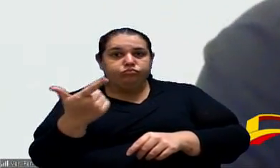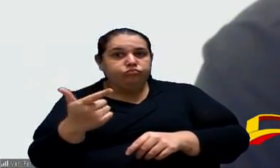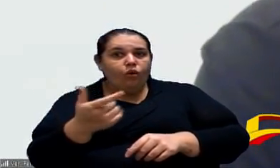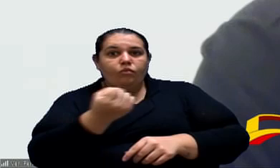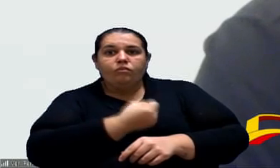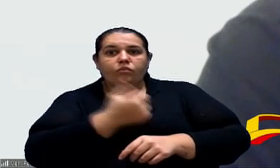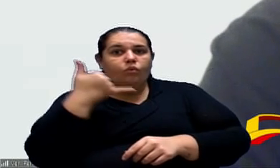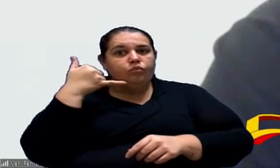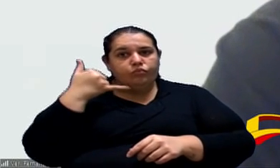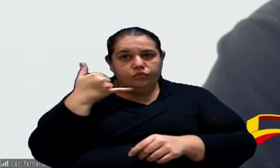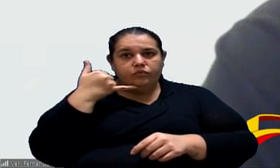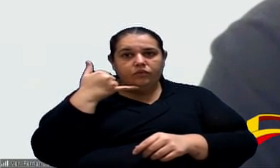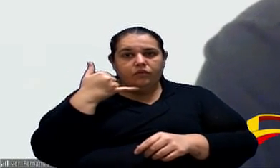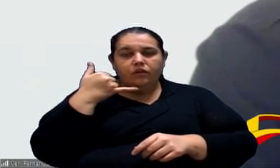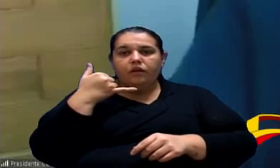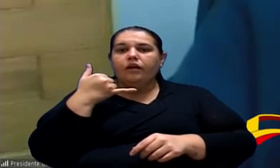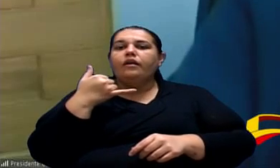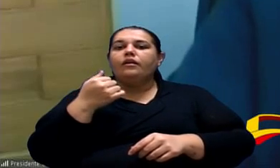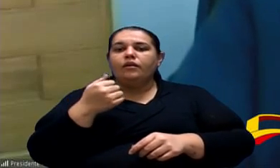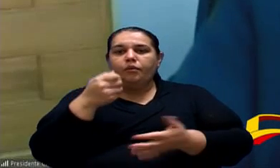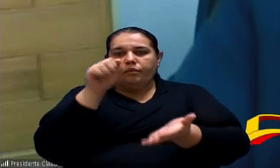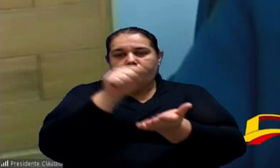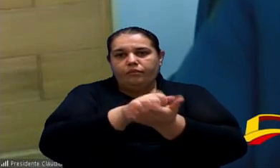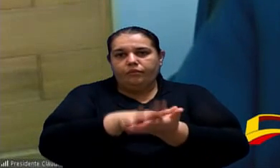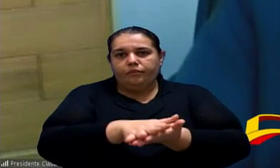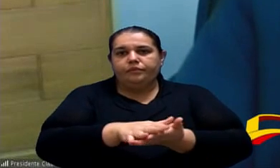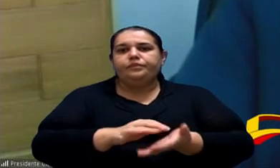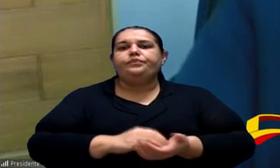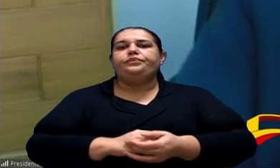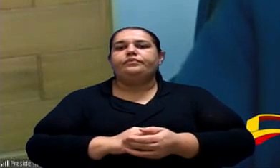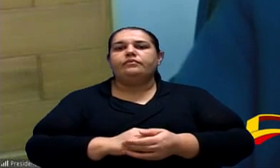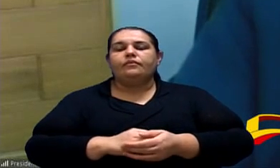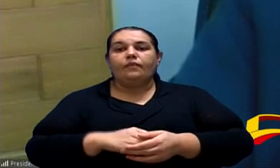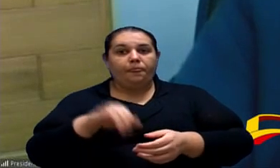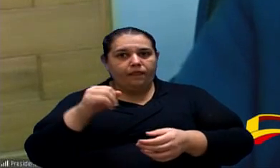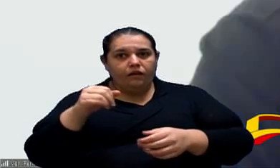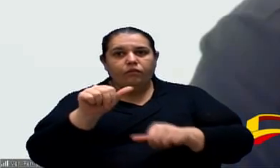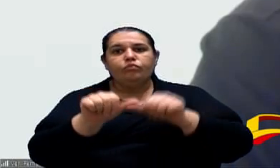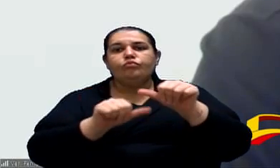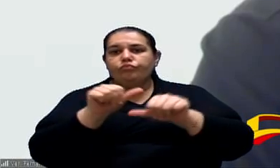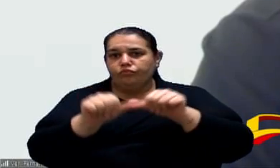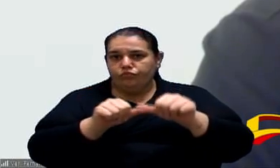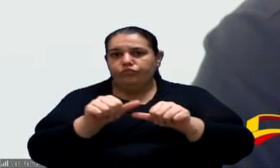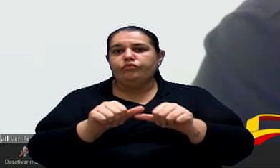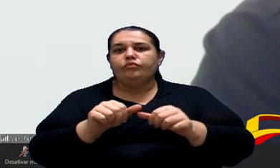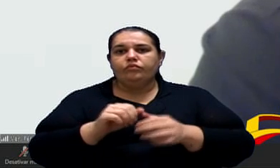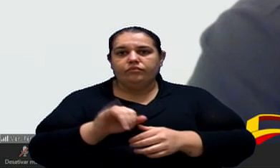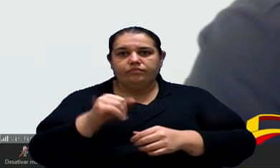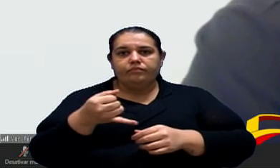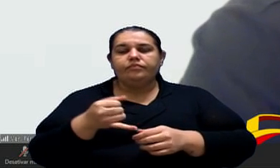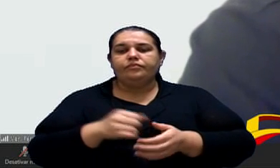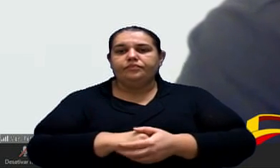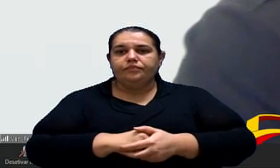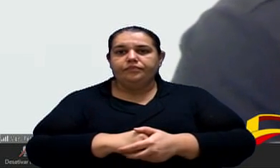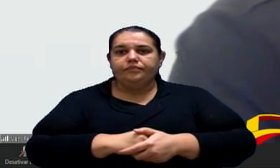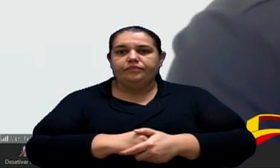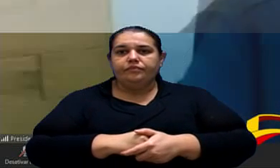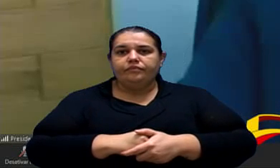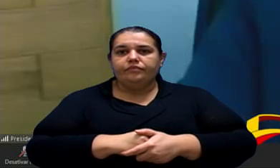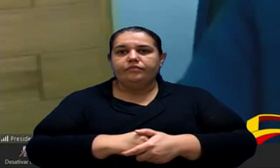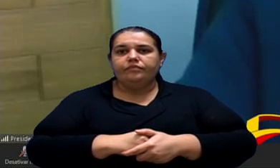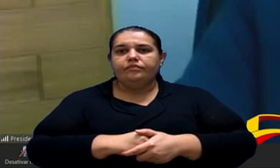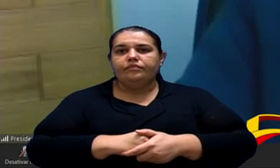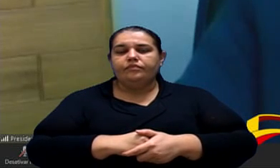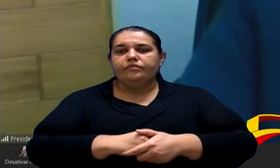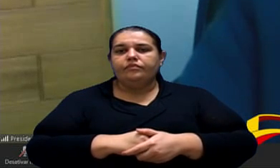telefone. Tá. Vamos providenciar. O líder está colocando um joia lá. O líder